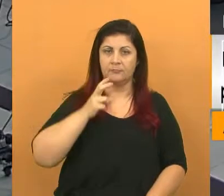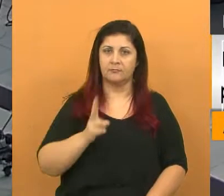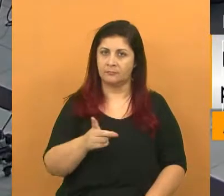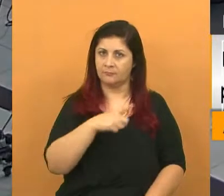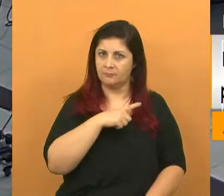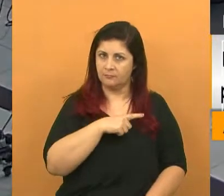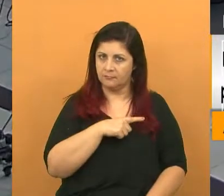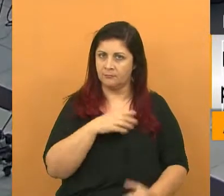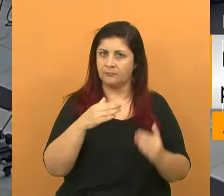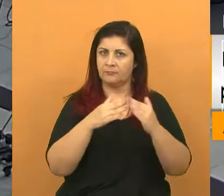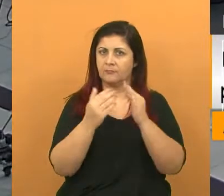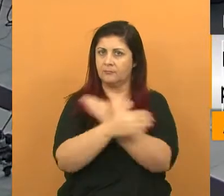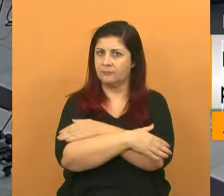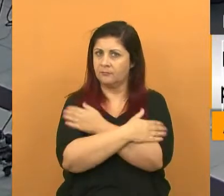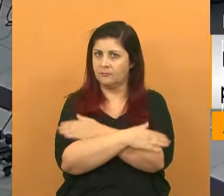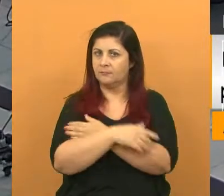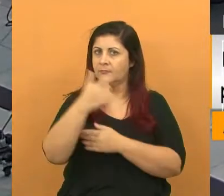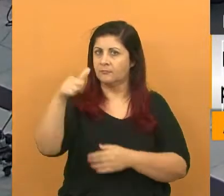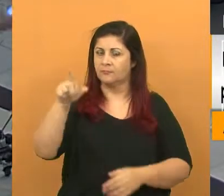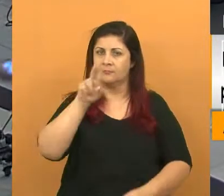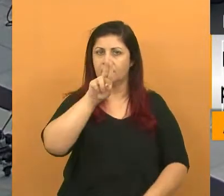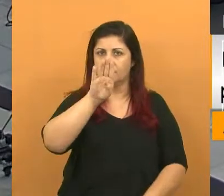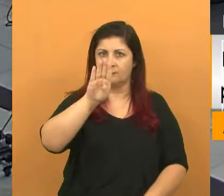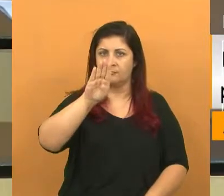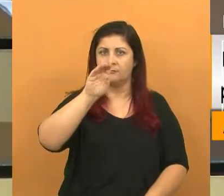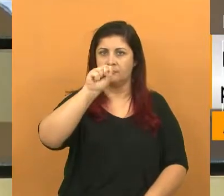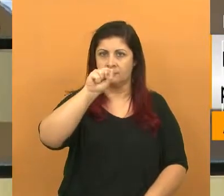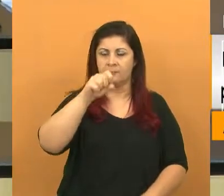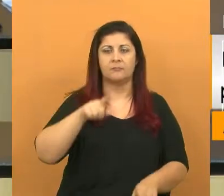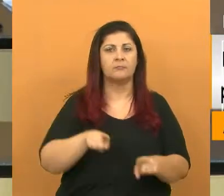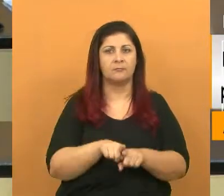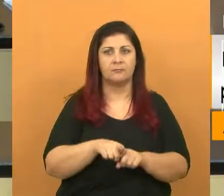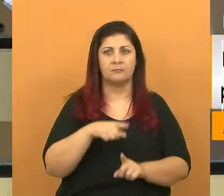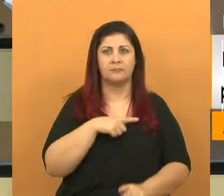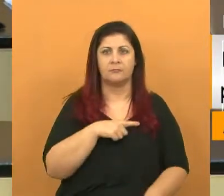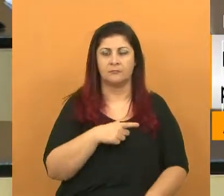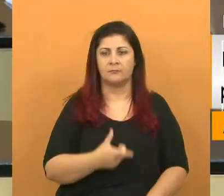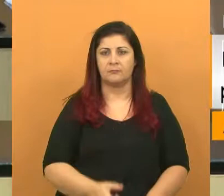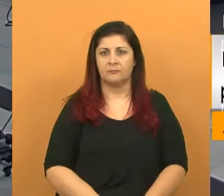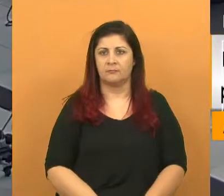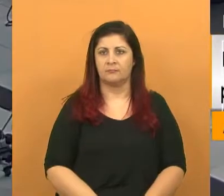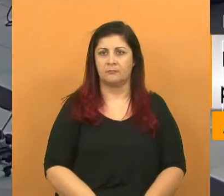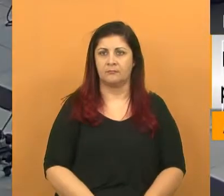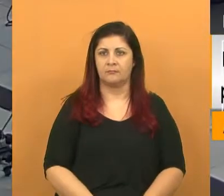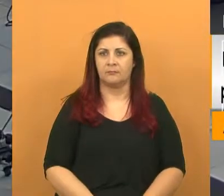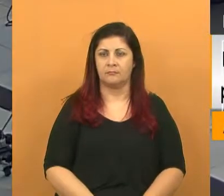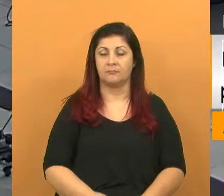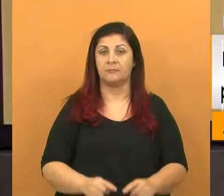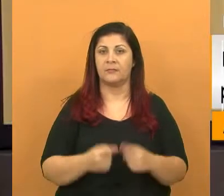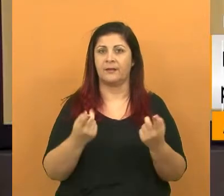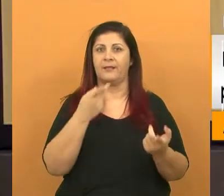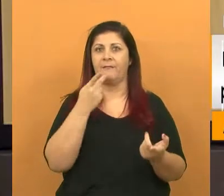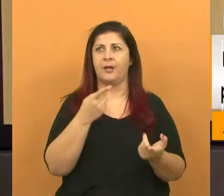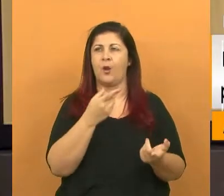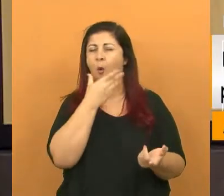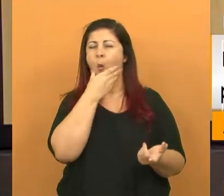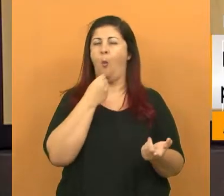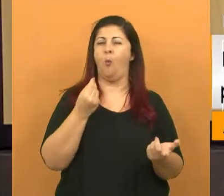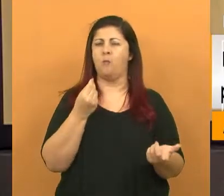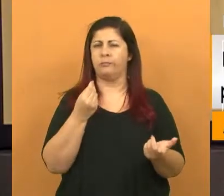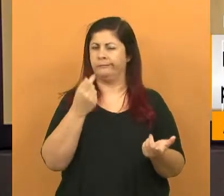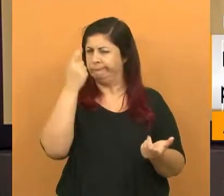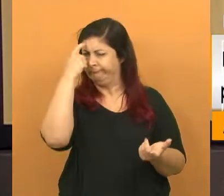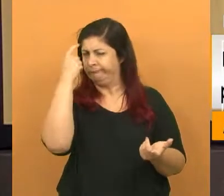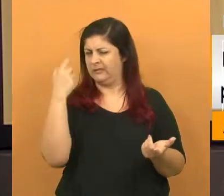do Abraço, pode fazer o teste em todas as unidades também. Mas como a gente está falando da enculturação, do machismo do homem,